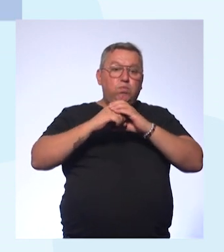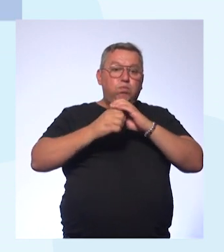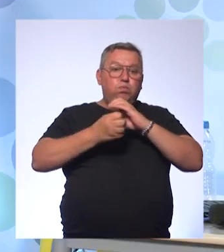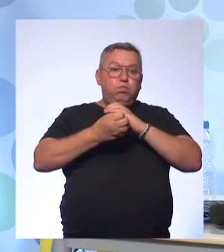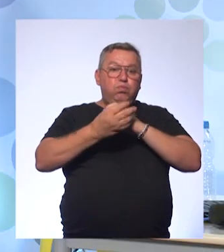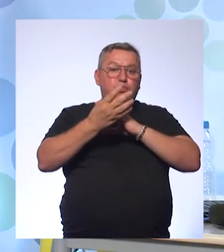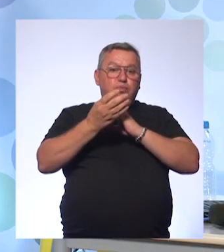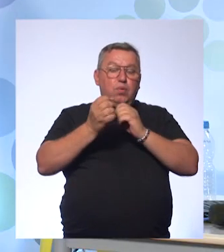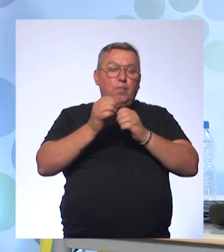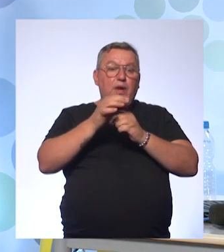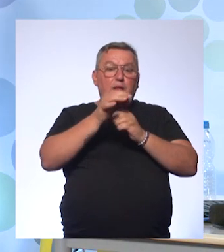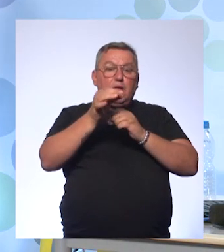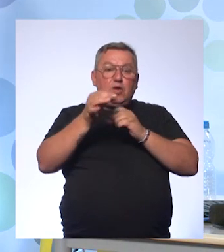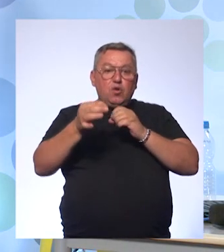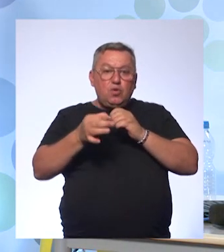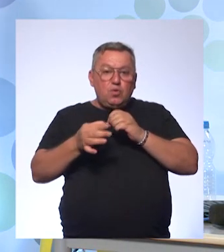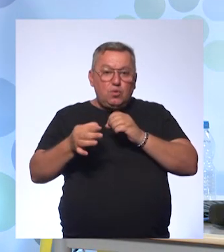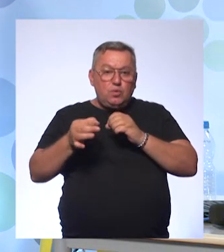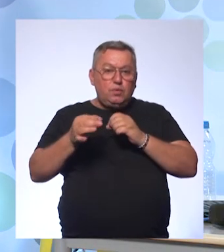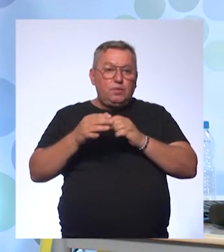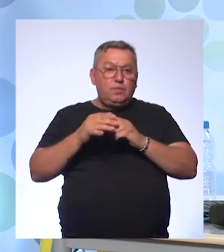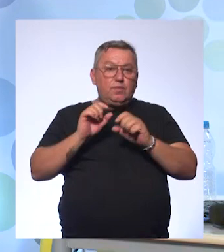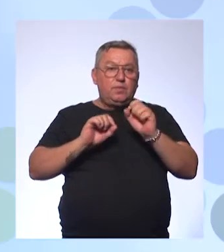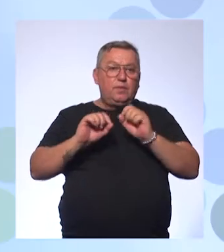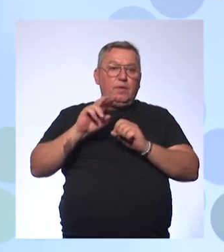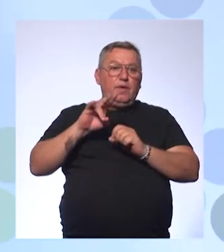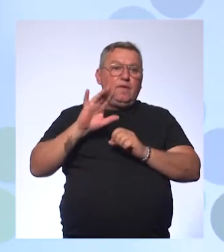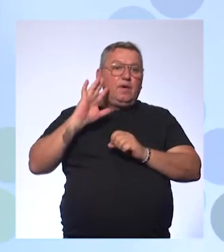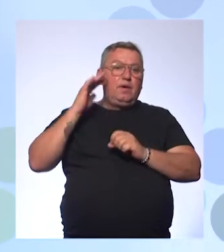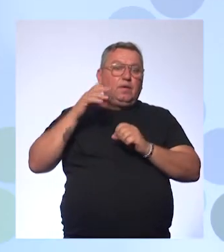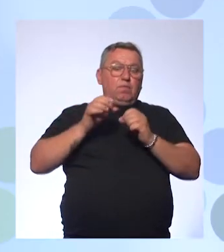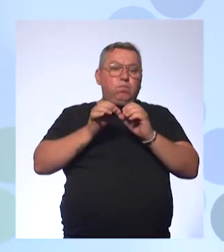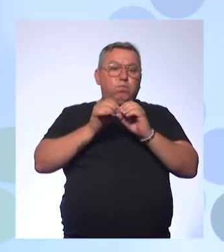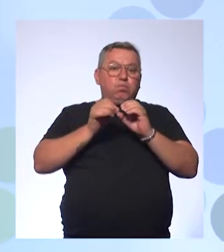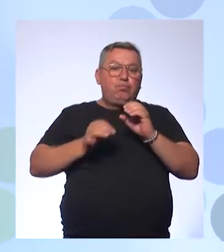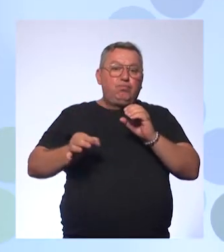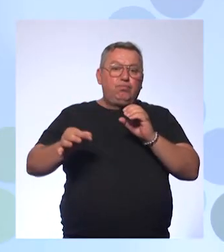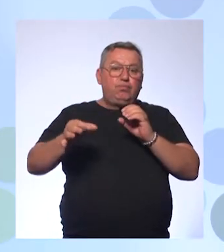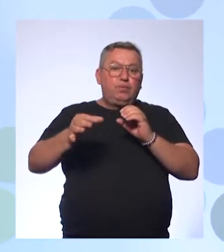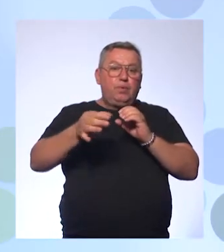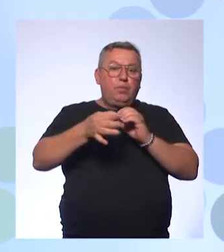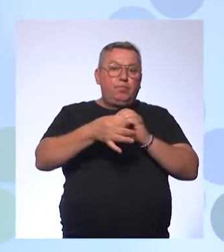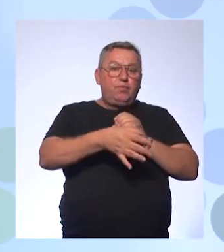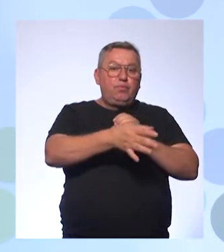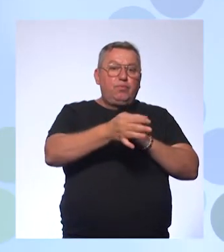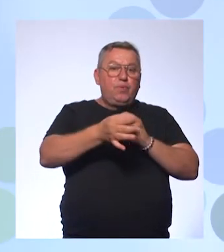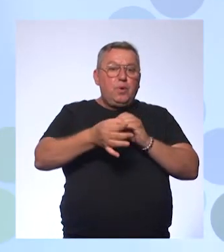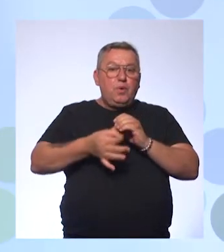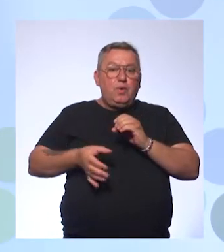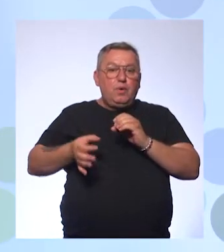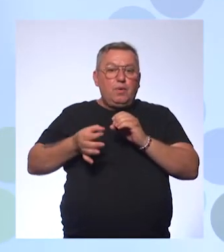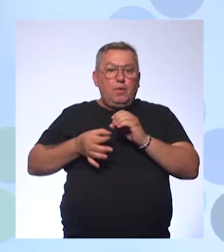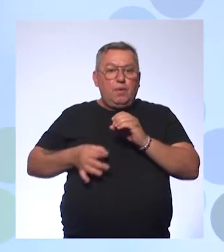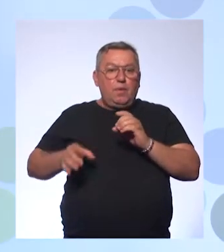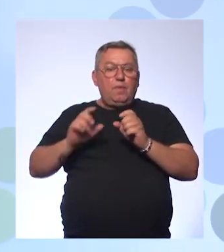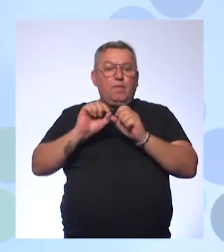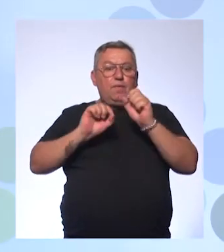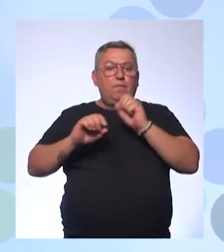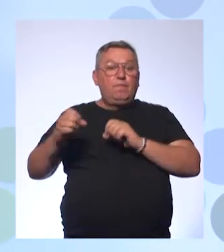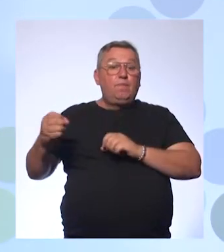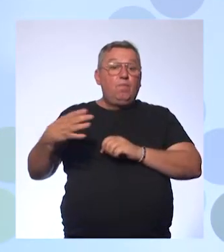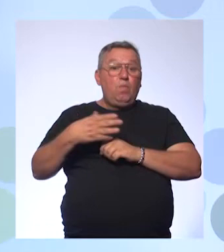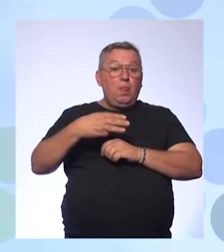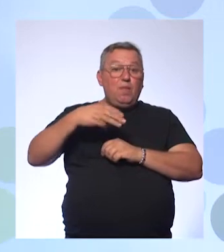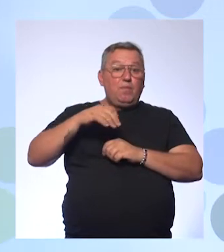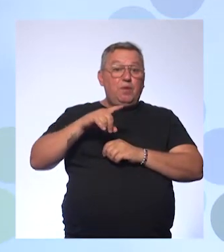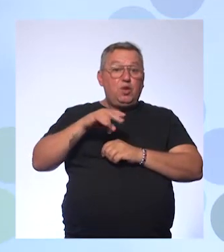os disquinhos, e aí eles vão acabando se soltando, e a gente percebe que eles vão formando novas